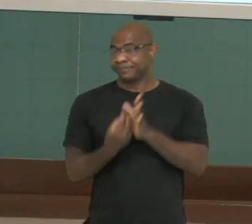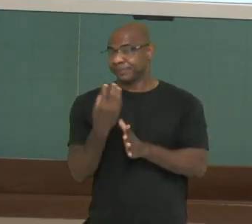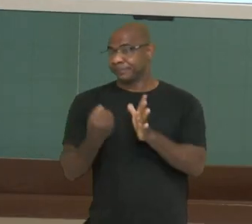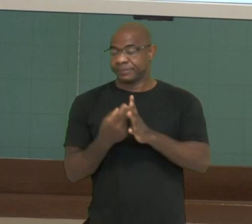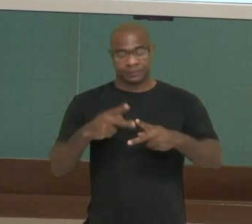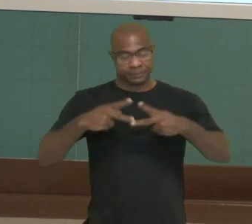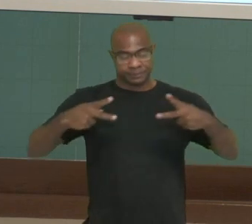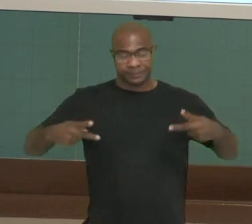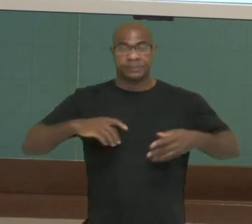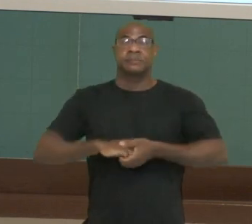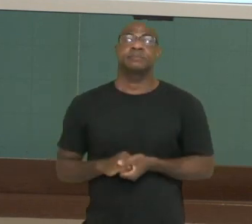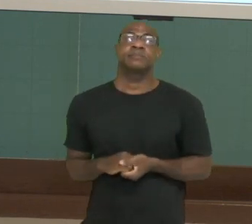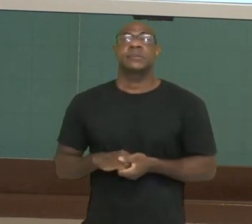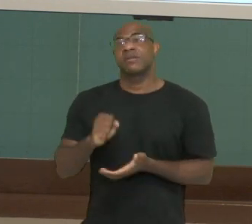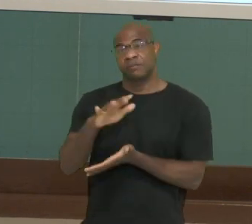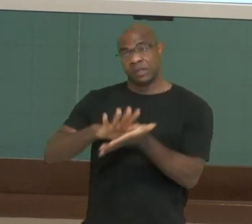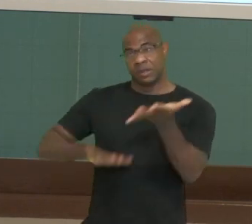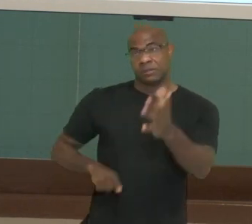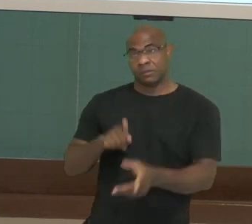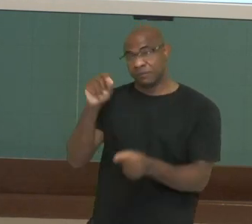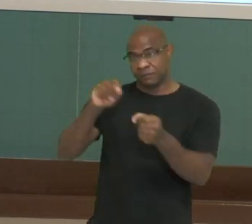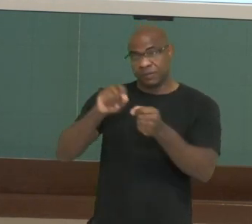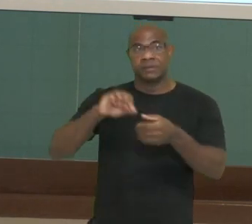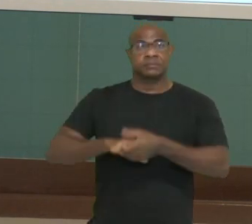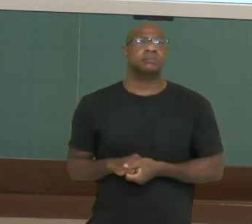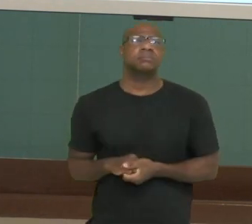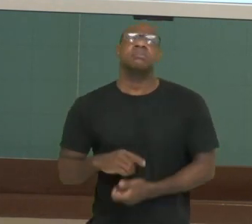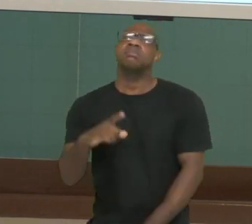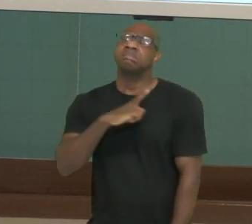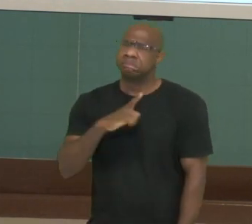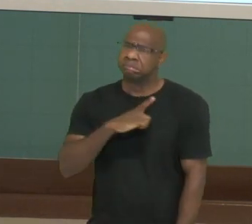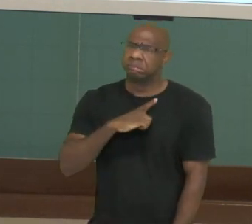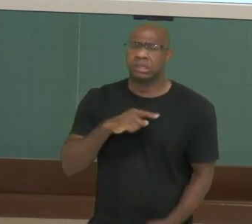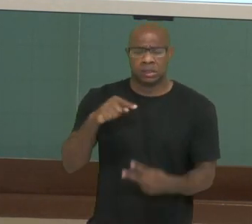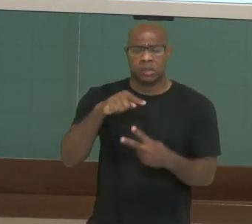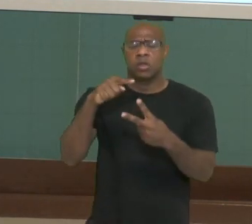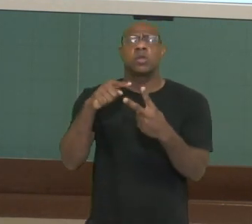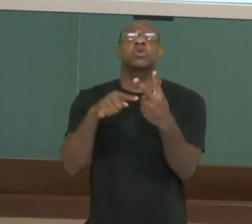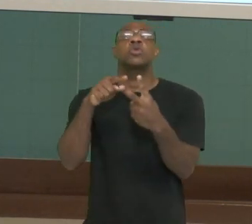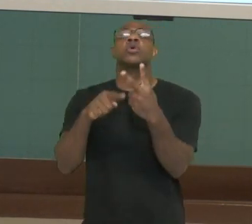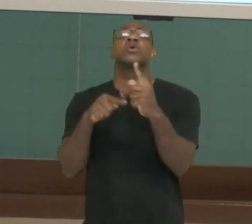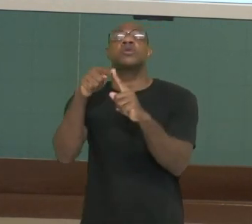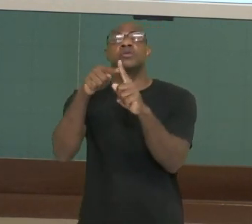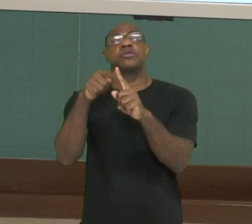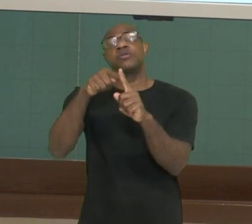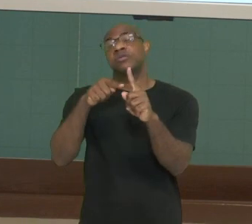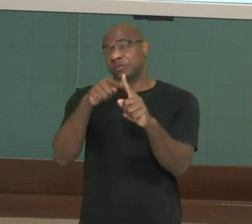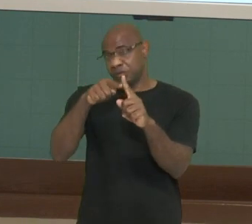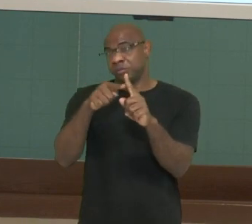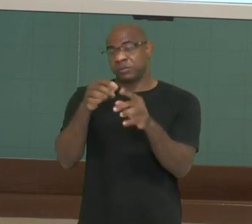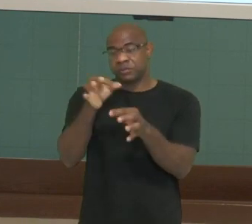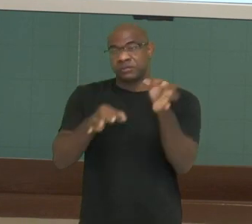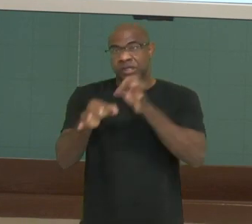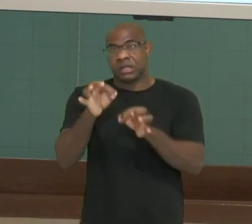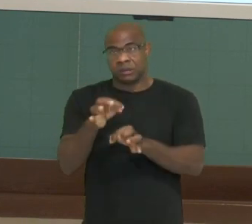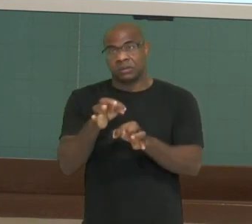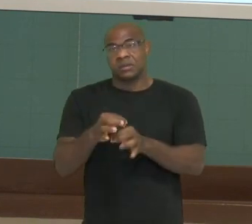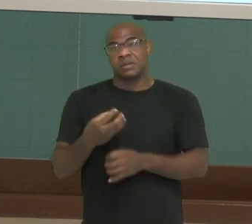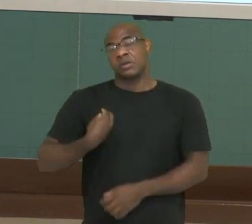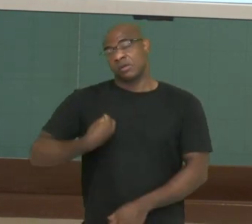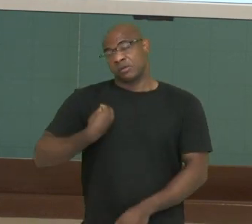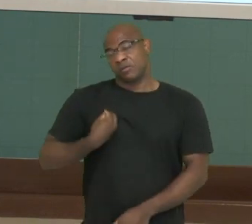Mais uma atividade para vocês. Existem dois tipos de células no corpo dos seres vivos.